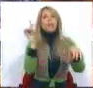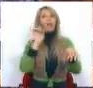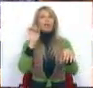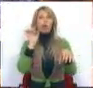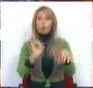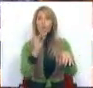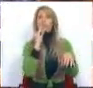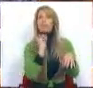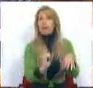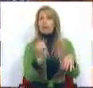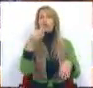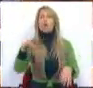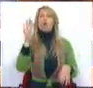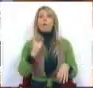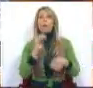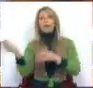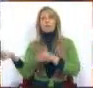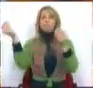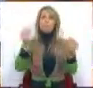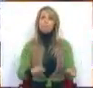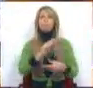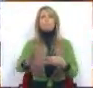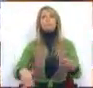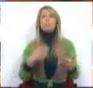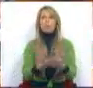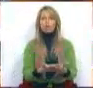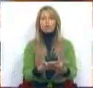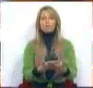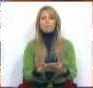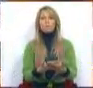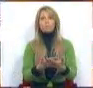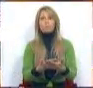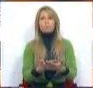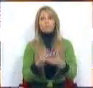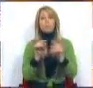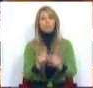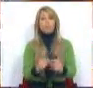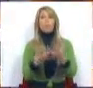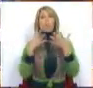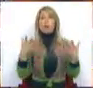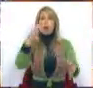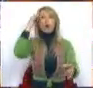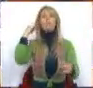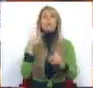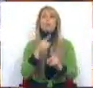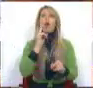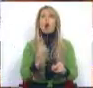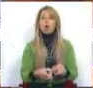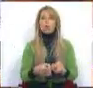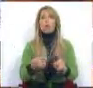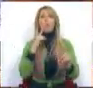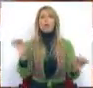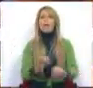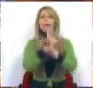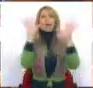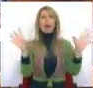o PS apresenta as suas propostas. E aqui o grande objetivo foi clarificar